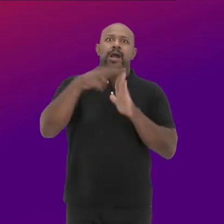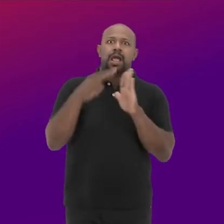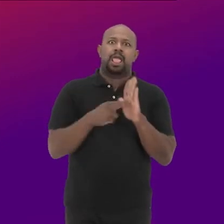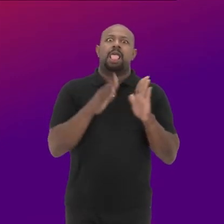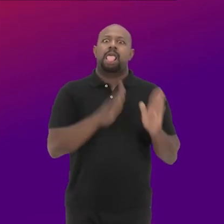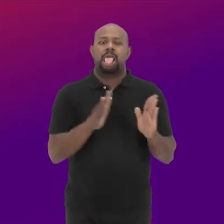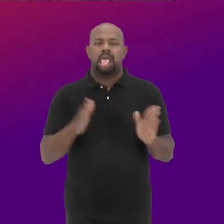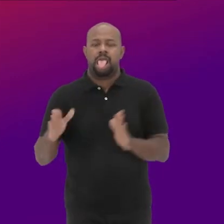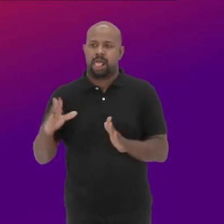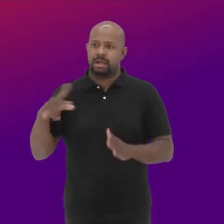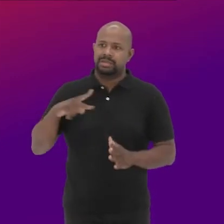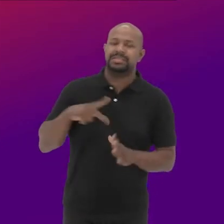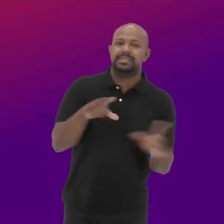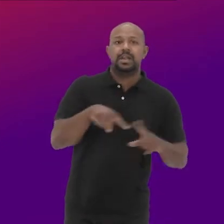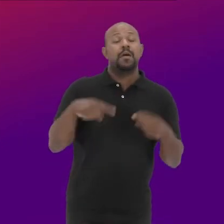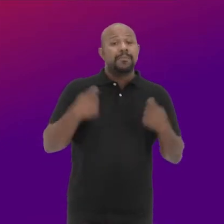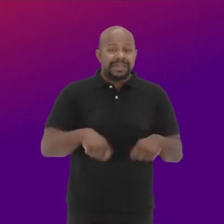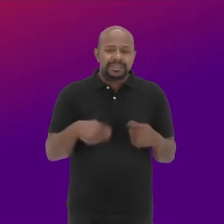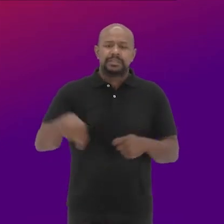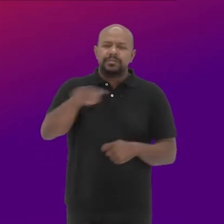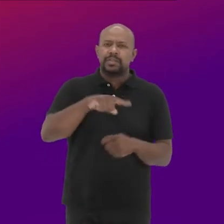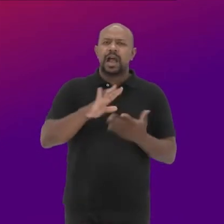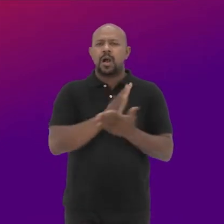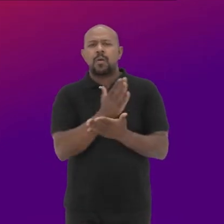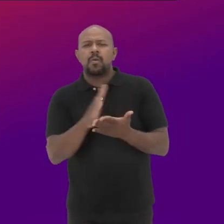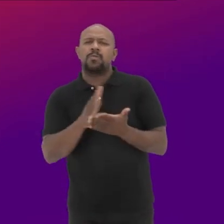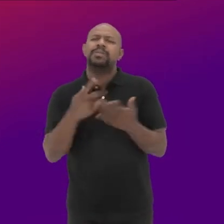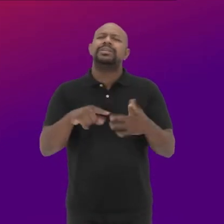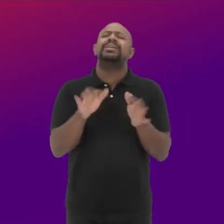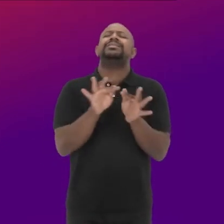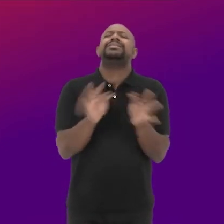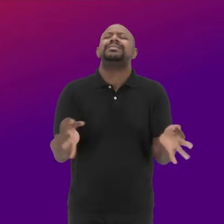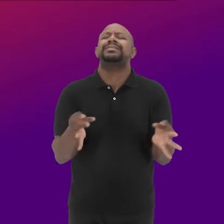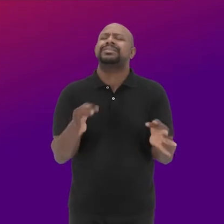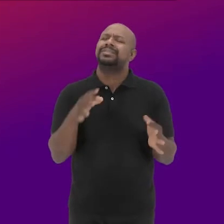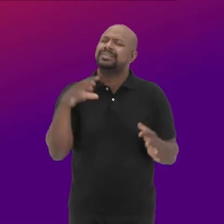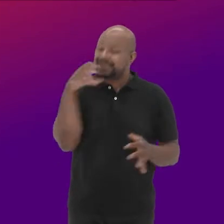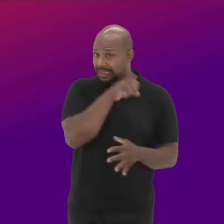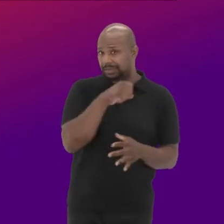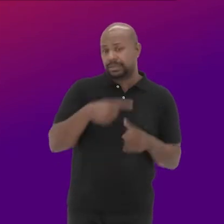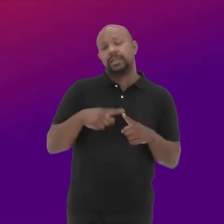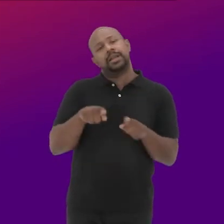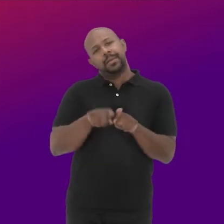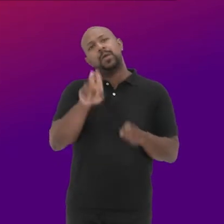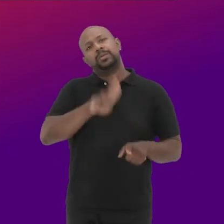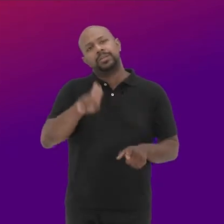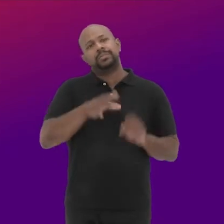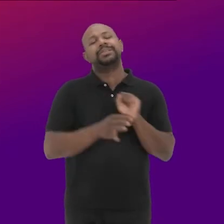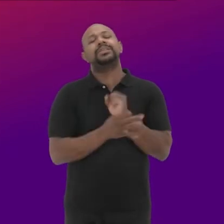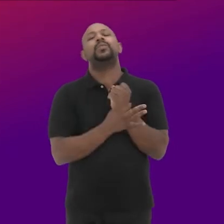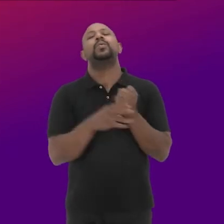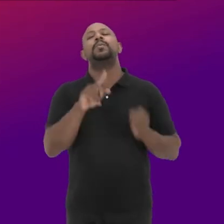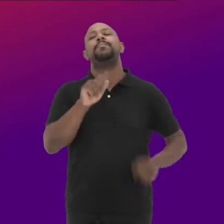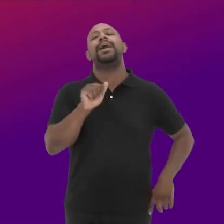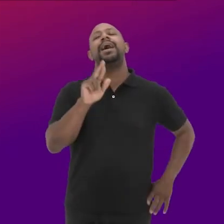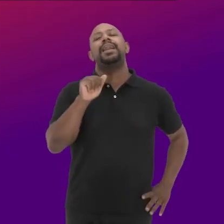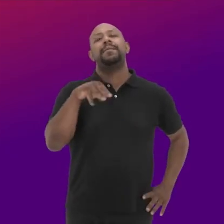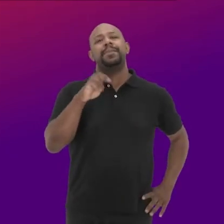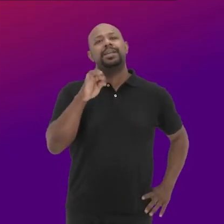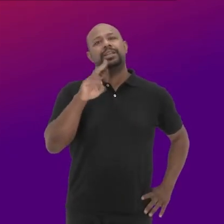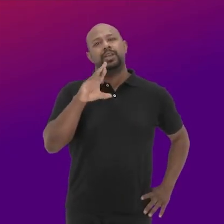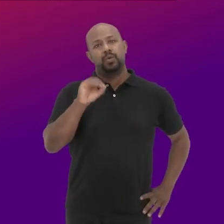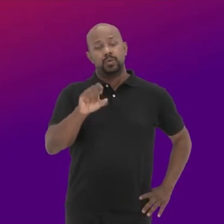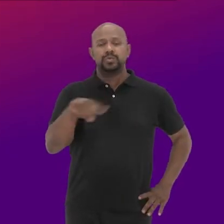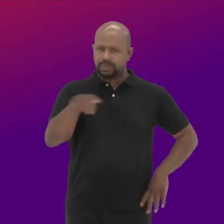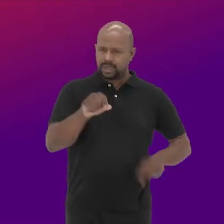processo individualizado. É necessário fazer algumas simplificações e, para isso, utilizamos os seguros paramétricos.